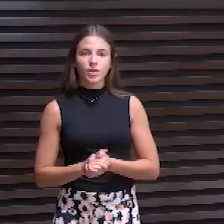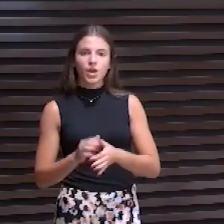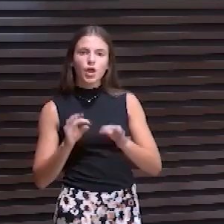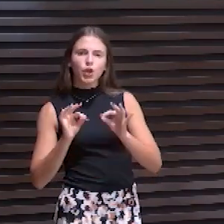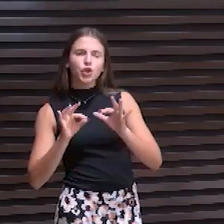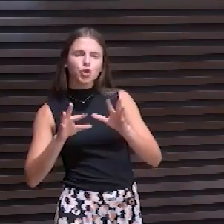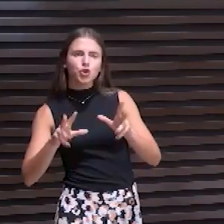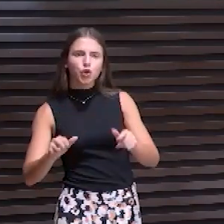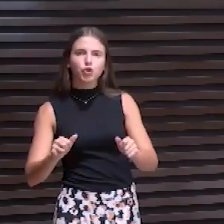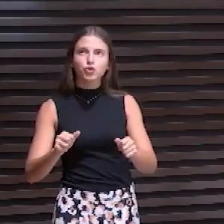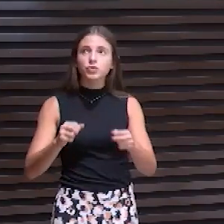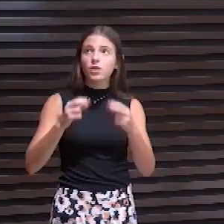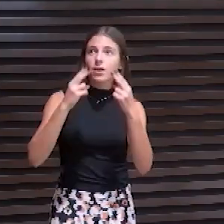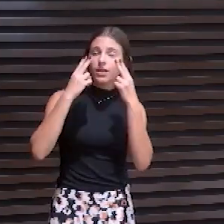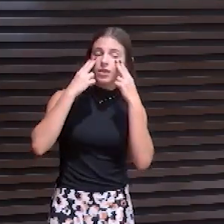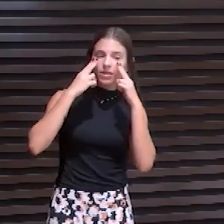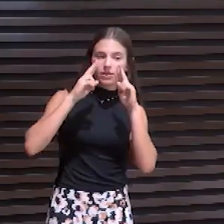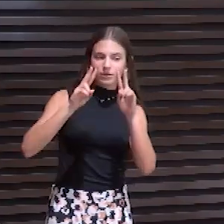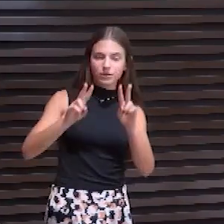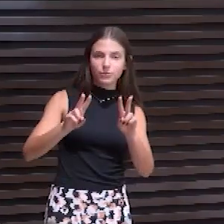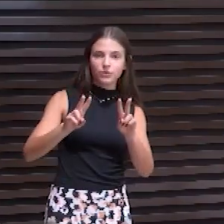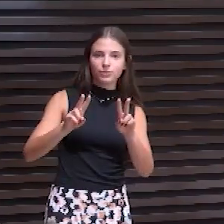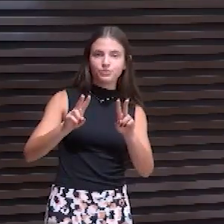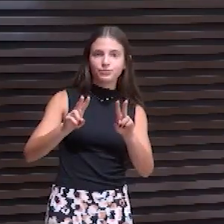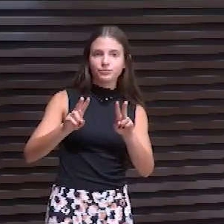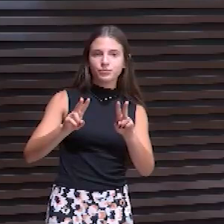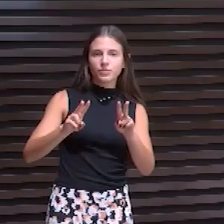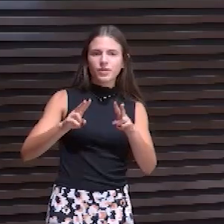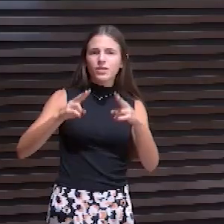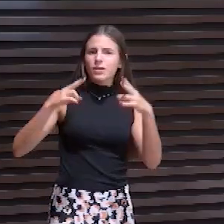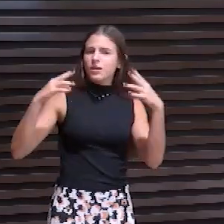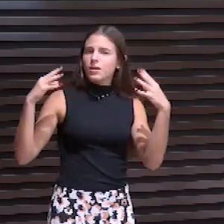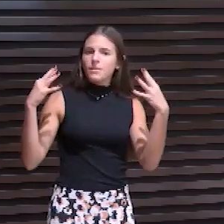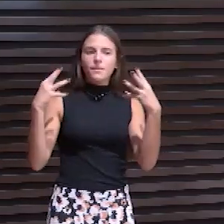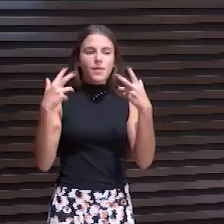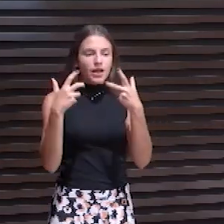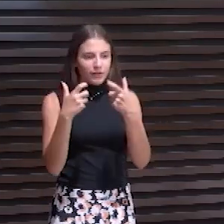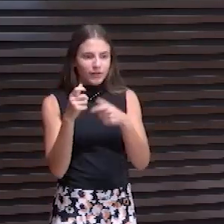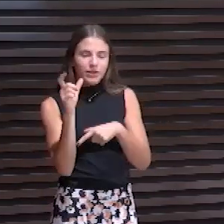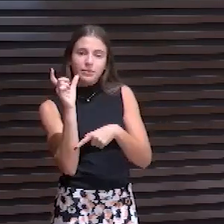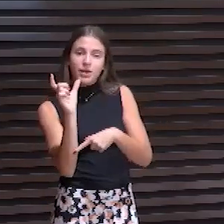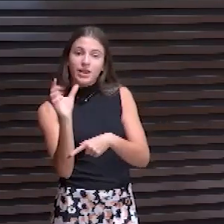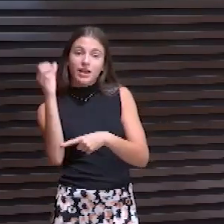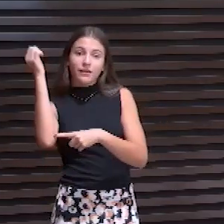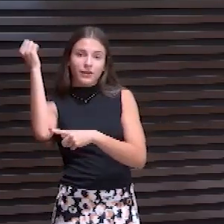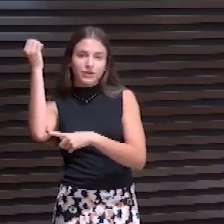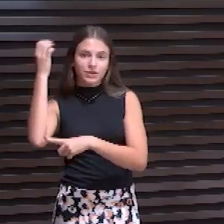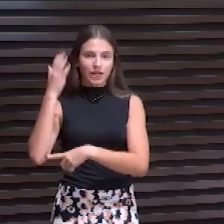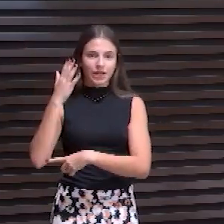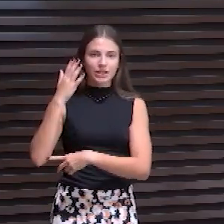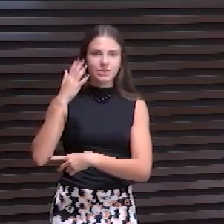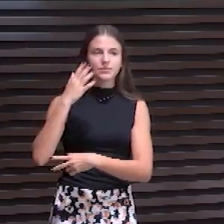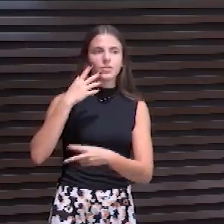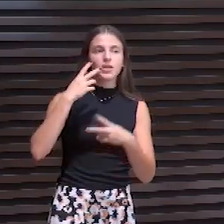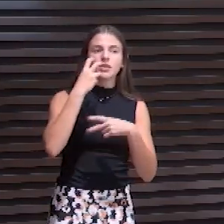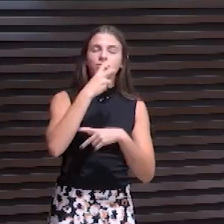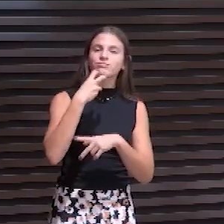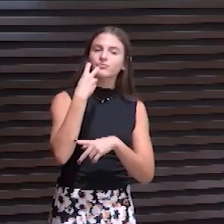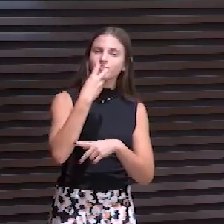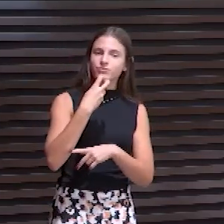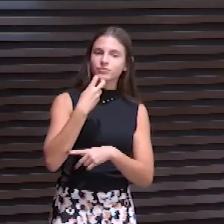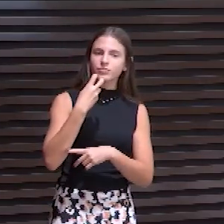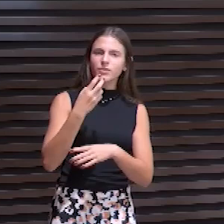Todos lhe davam testemunho e se maravilhavam das palavras de graça que lhe saíam dos lábios, e